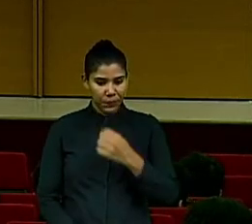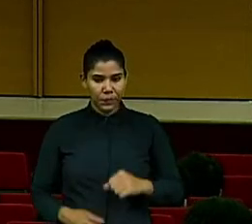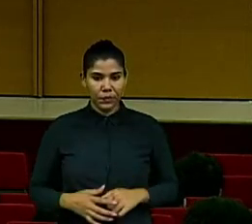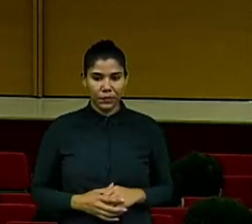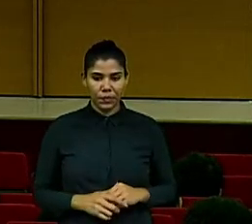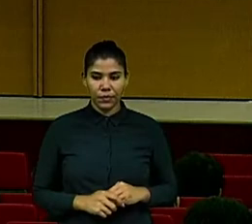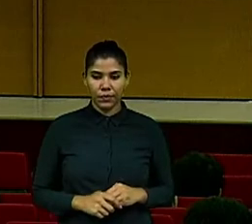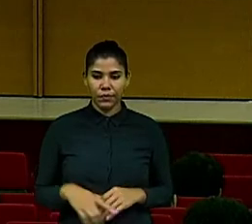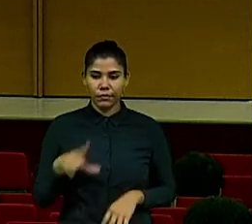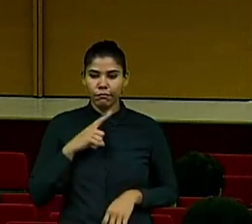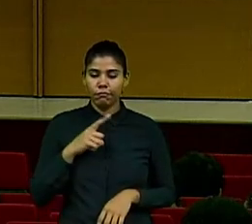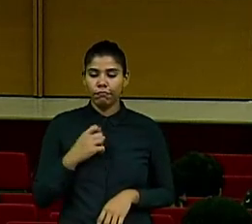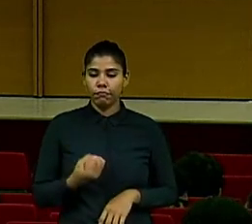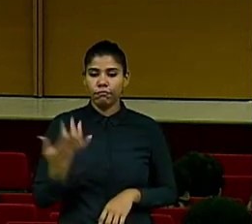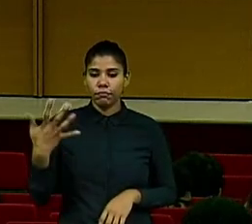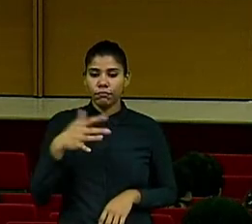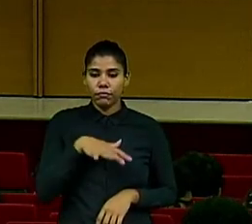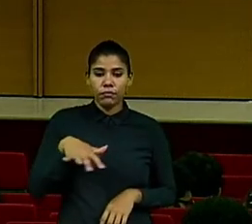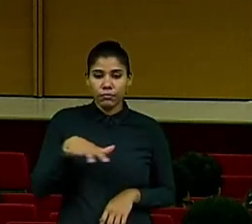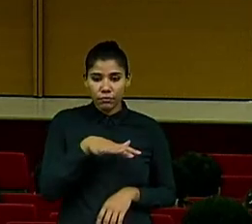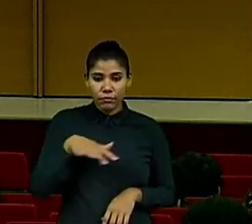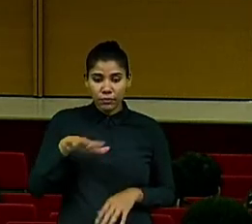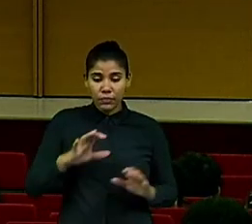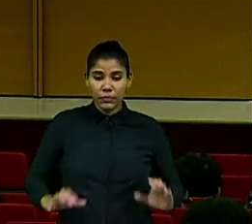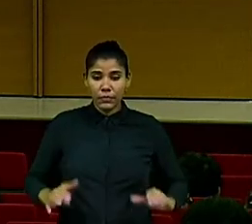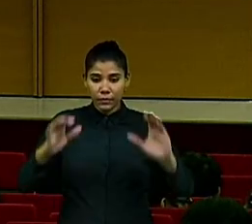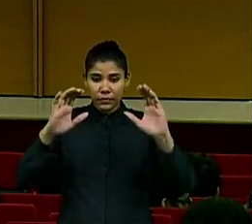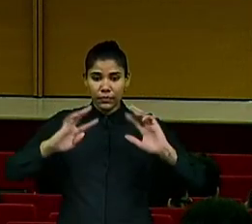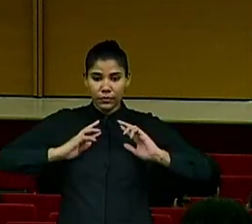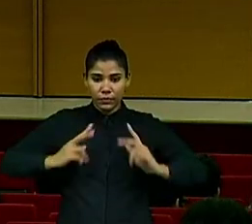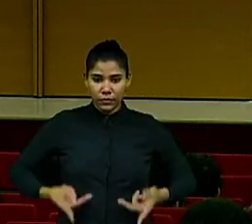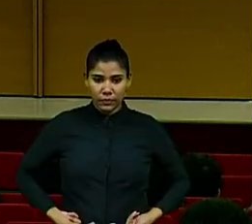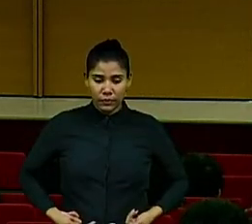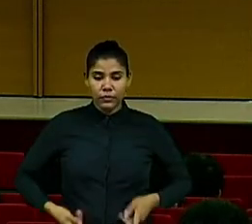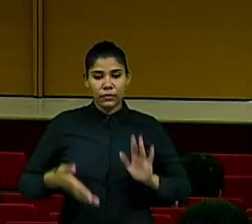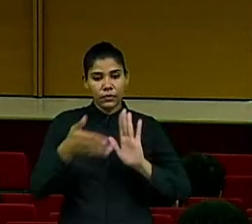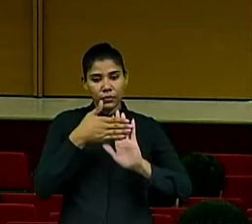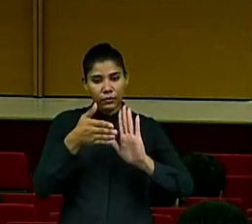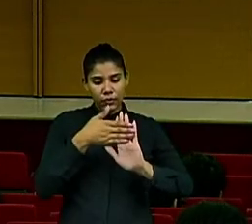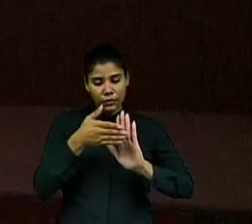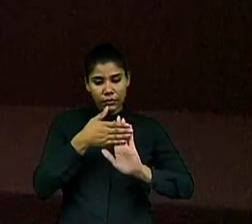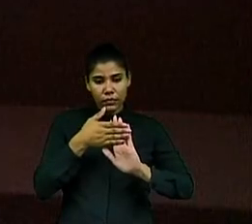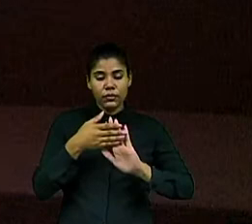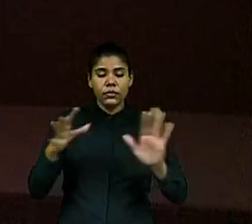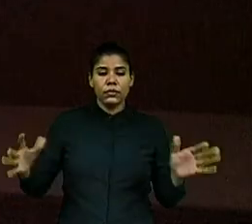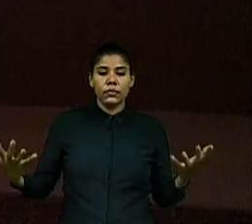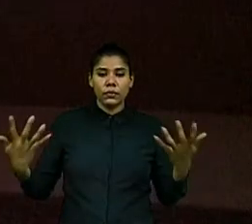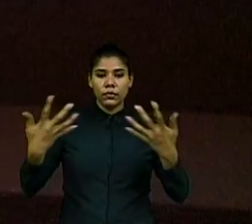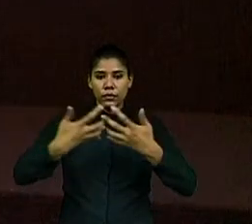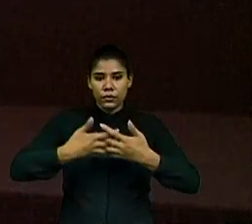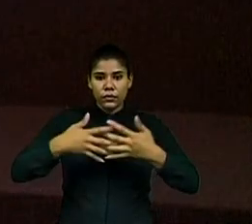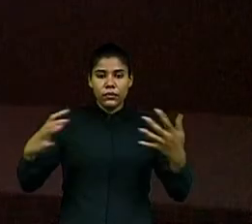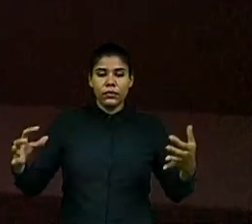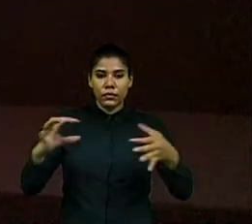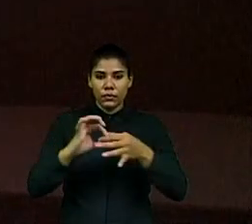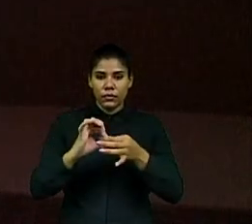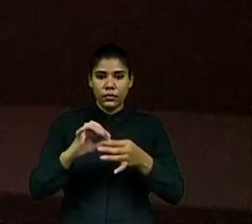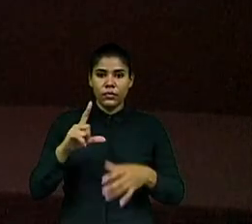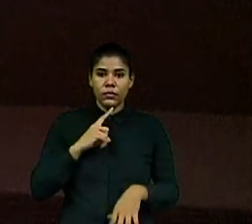áreas das ciências humanas a proposta multidisciplinar interdisciplinar do Enem pede isso não